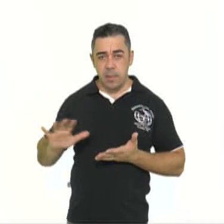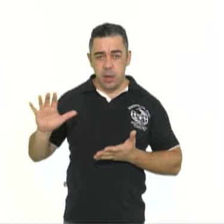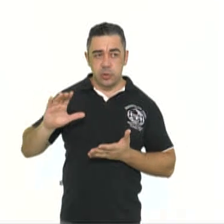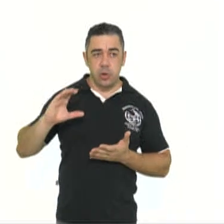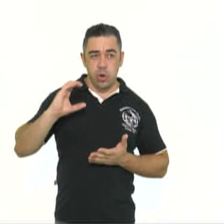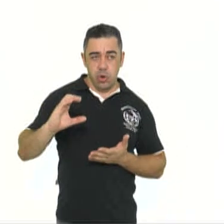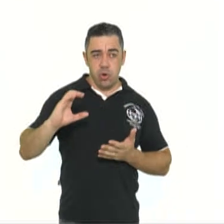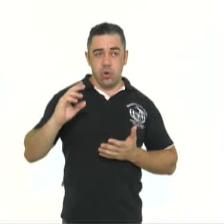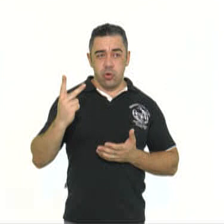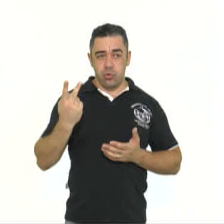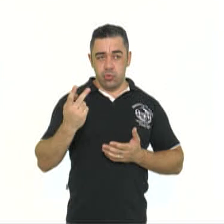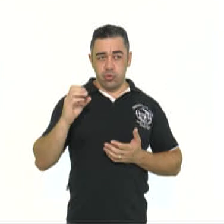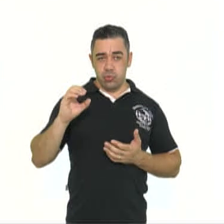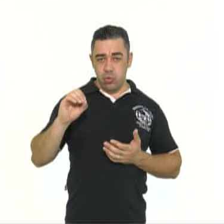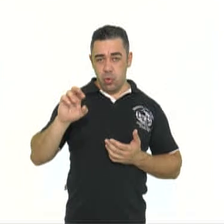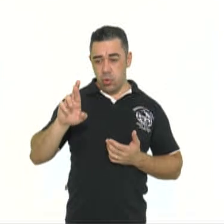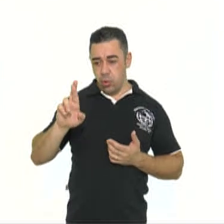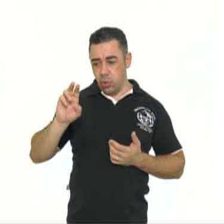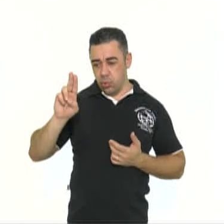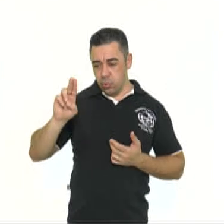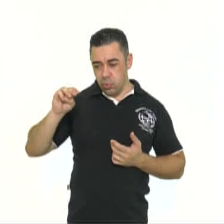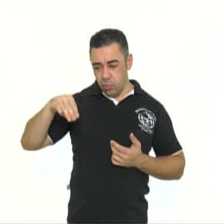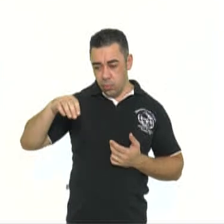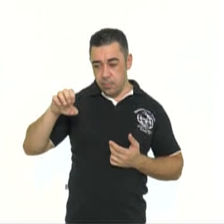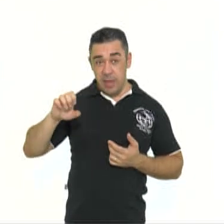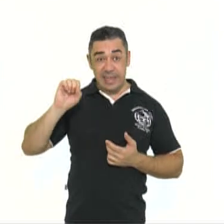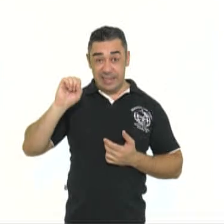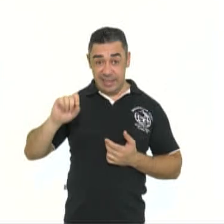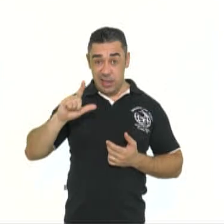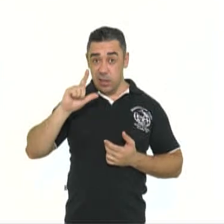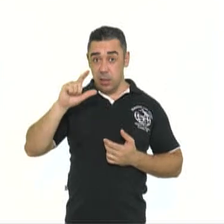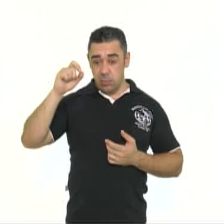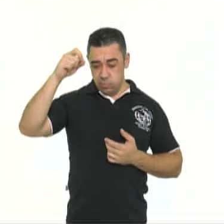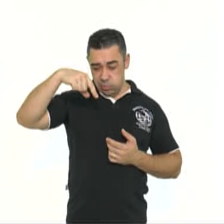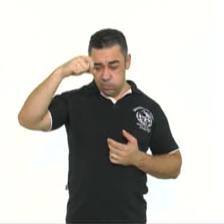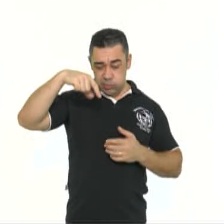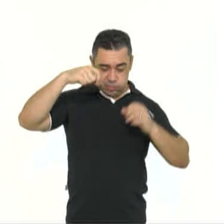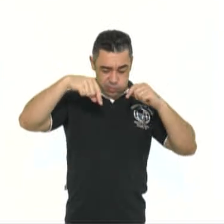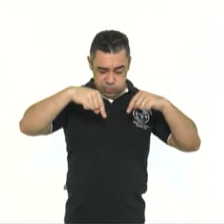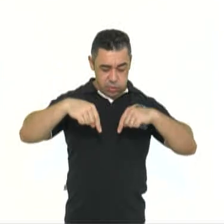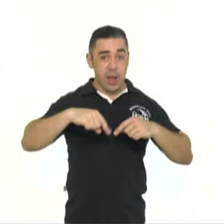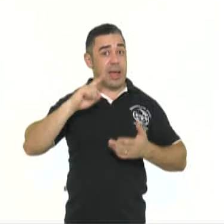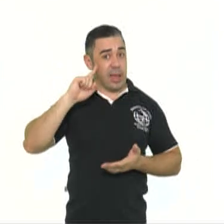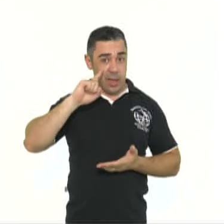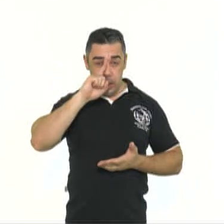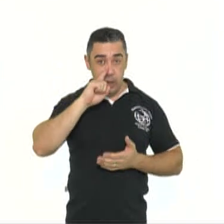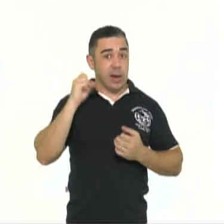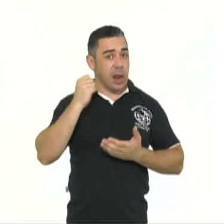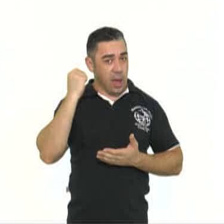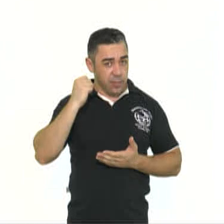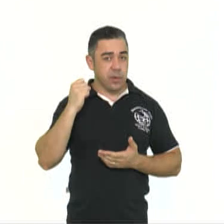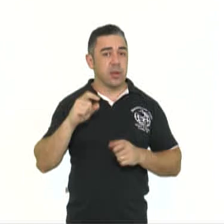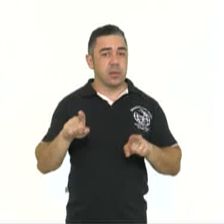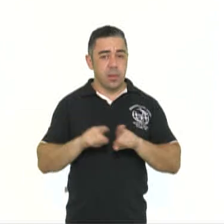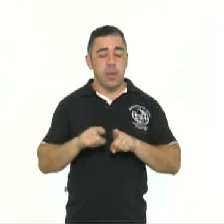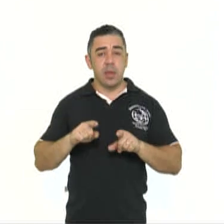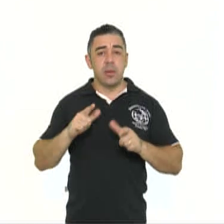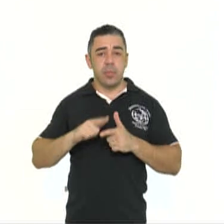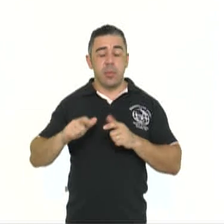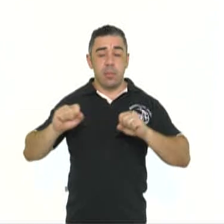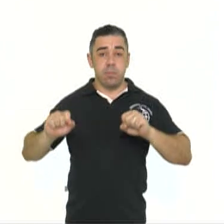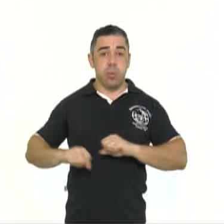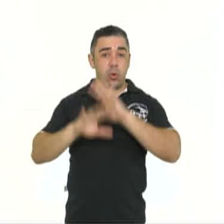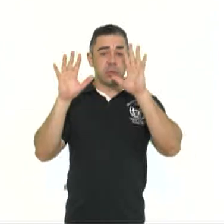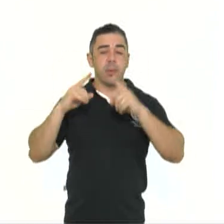chorume, que é esse líquido escuro, quando contamina, é bem grave, gente. É uma contaminação bem séria. Além disso, há risco de explosões por